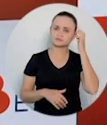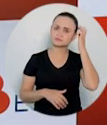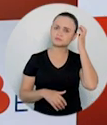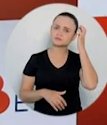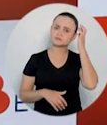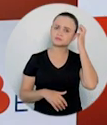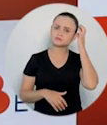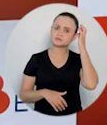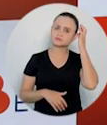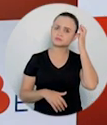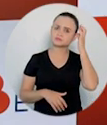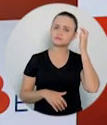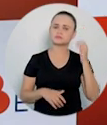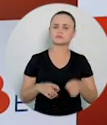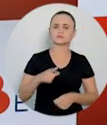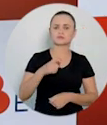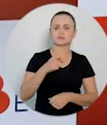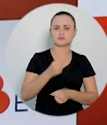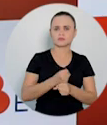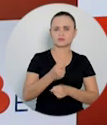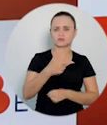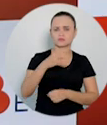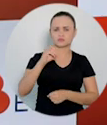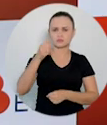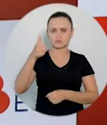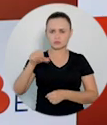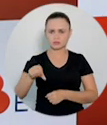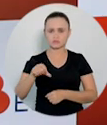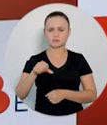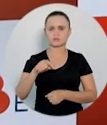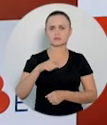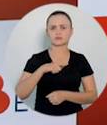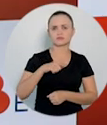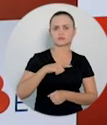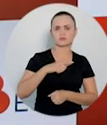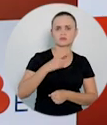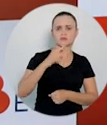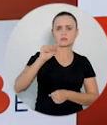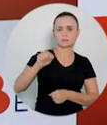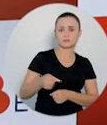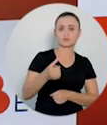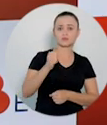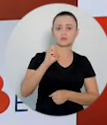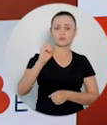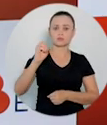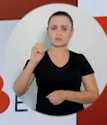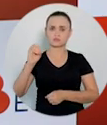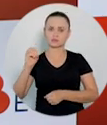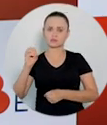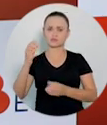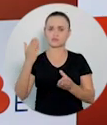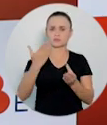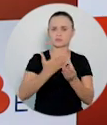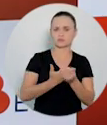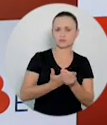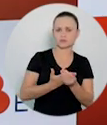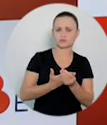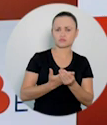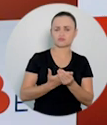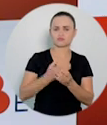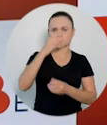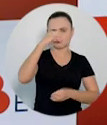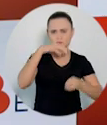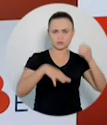do Tocantins, até abril de 2019 foram distribuídos 1.803 processos correlatos